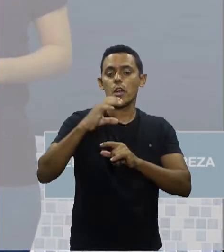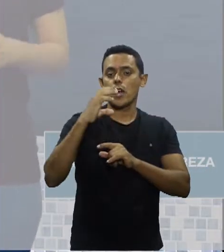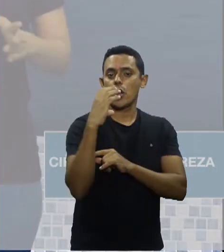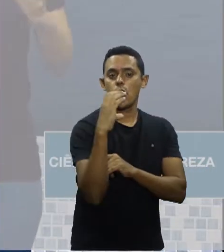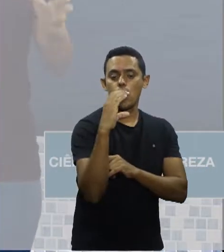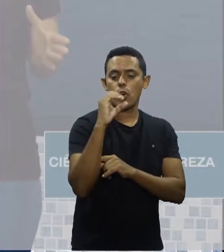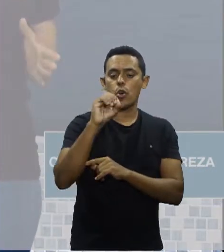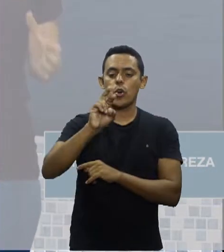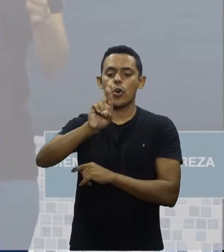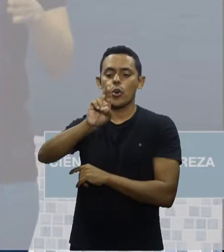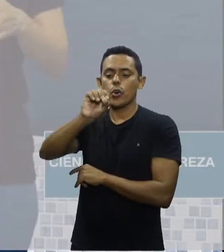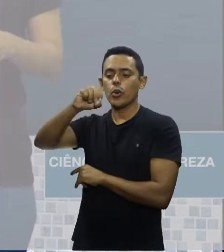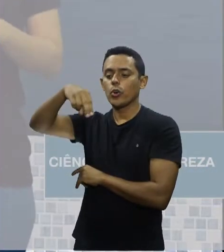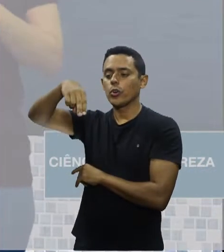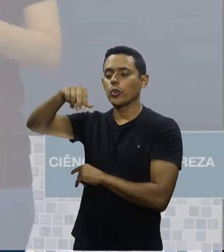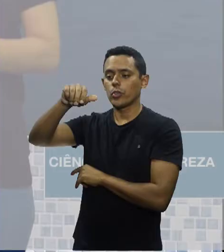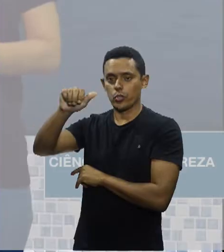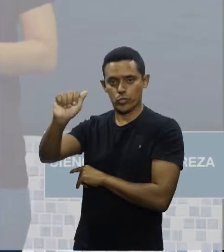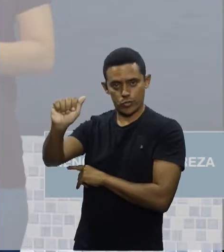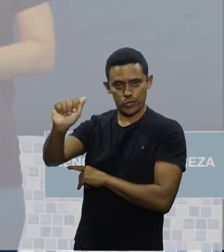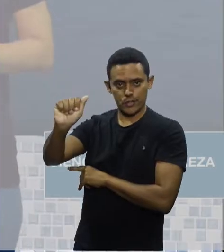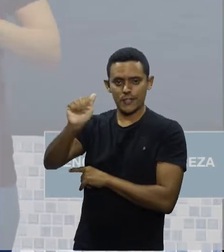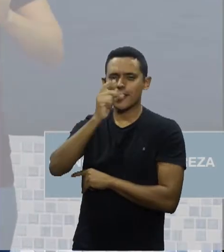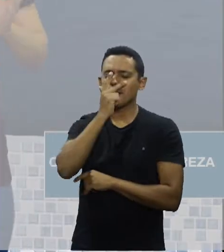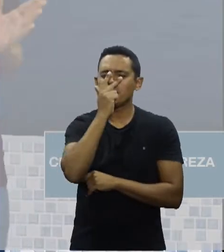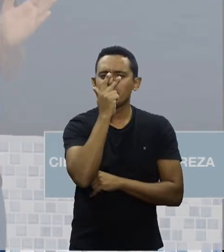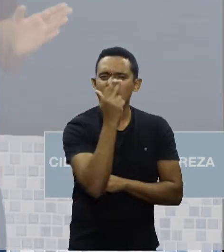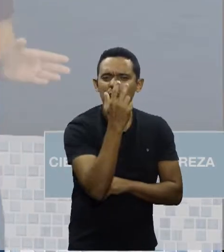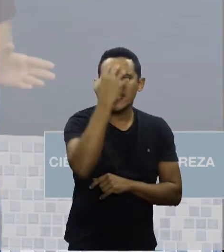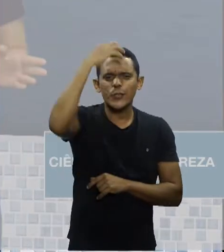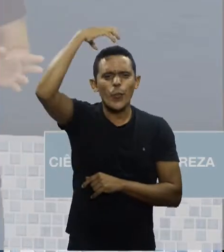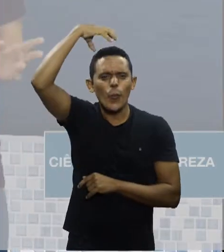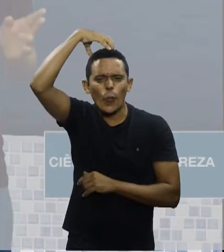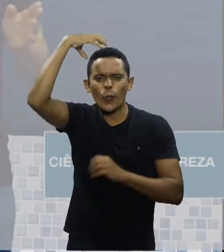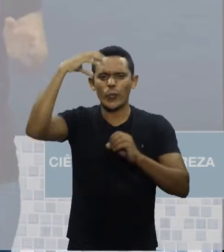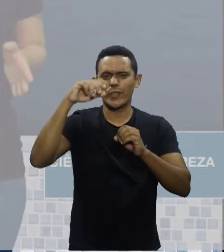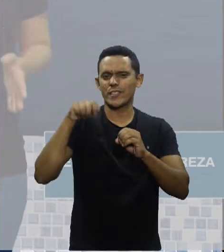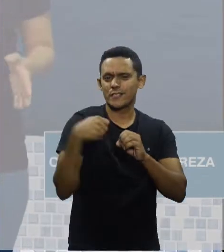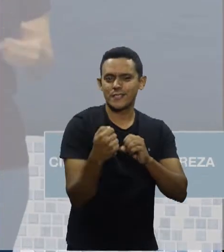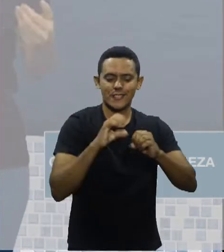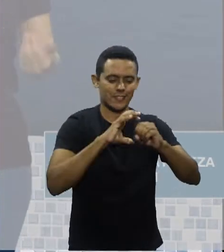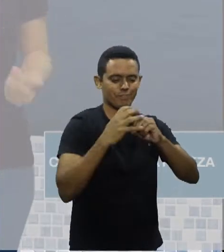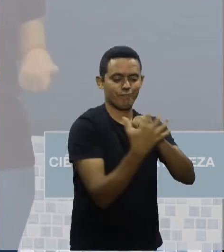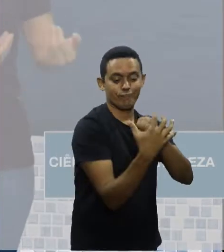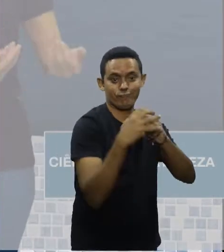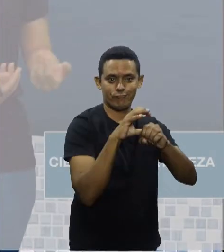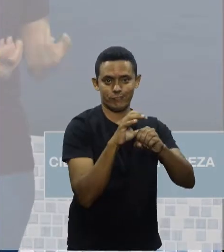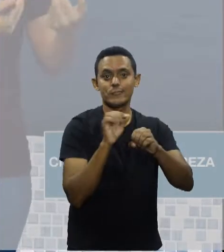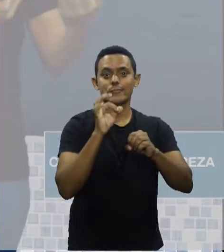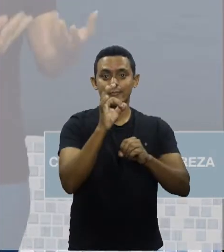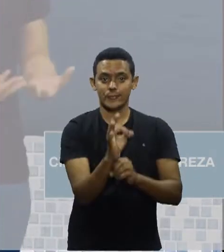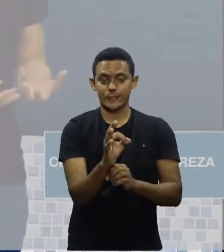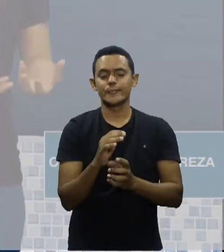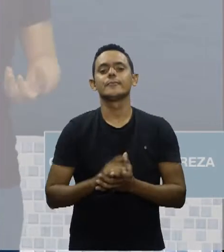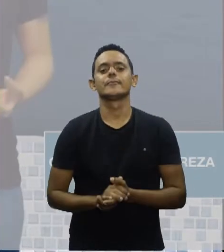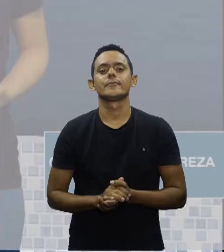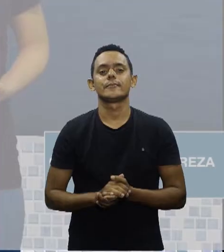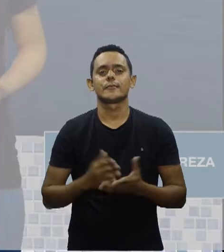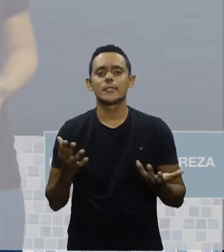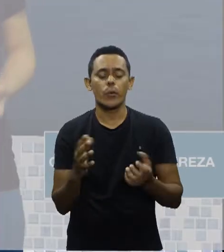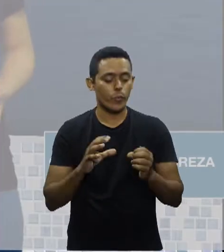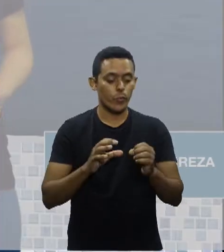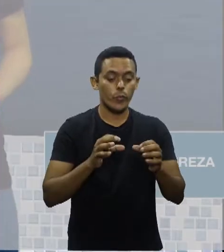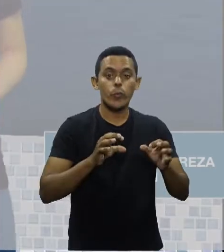doença. Então, a doença é COVID-19. Ela é causada por quem? Por um grupo de vírus chamado de coronavírus.